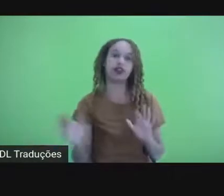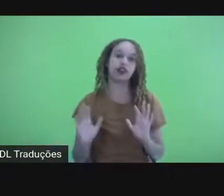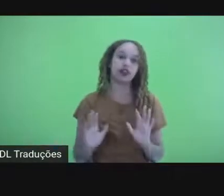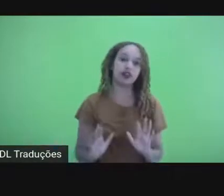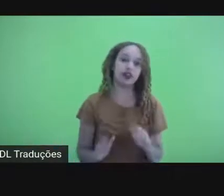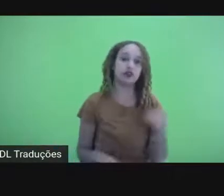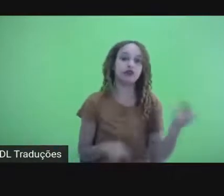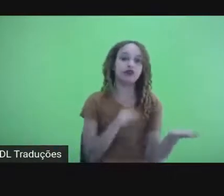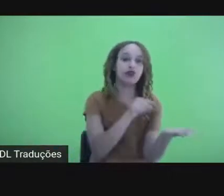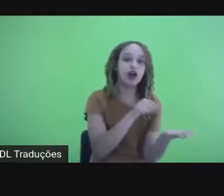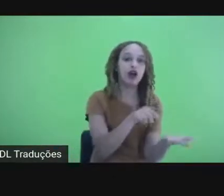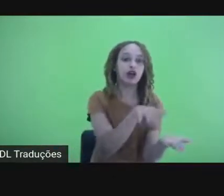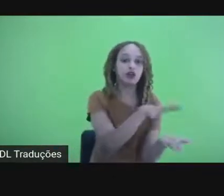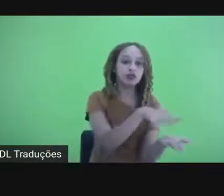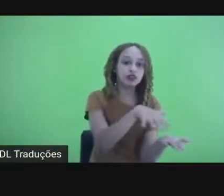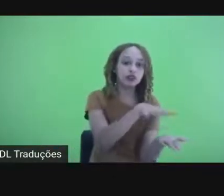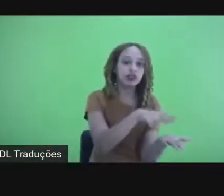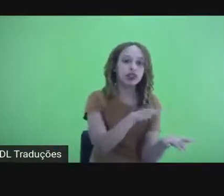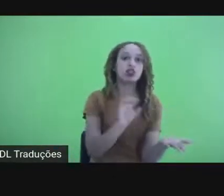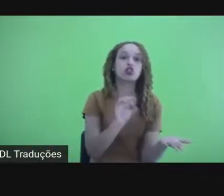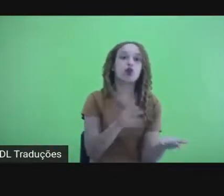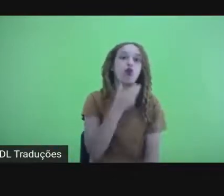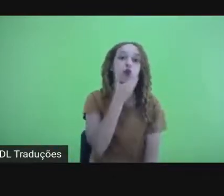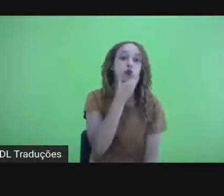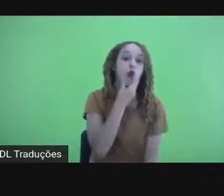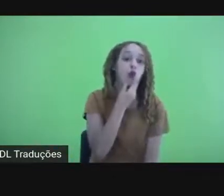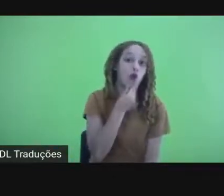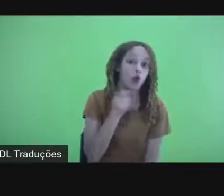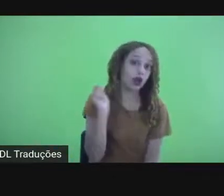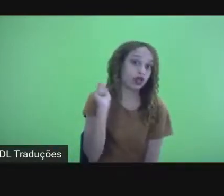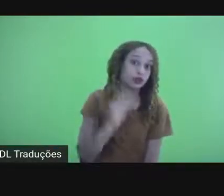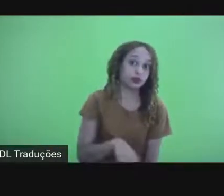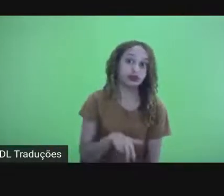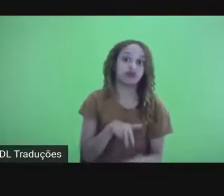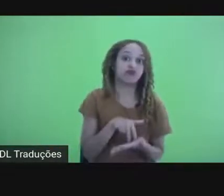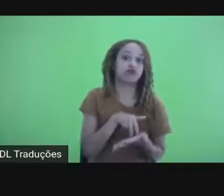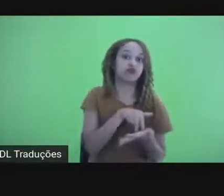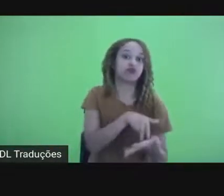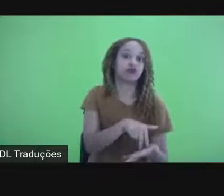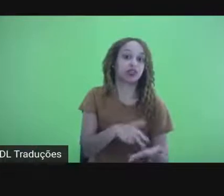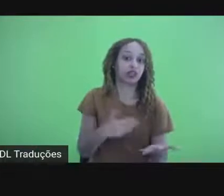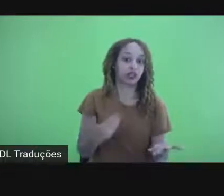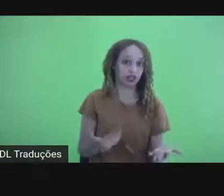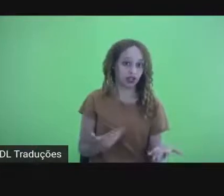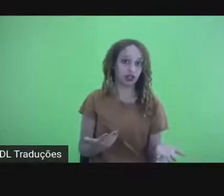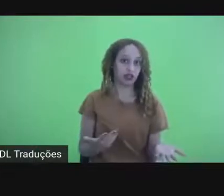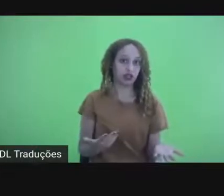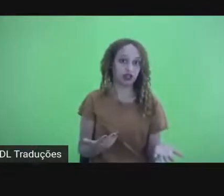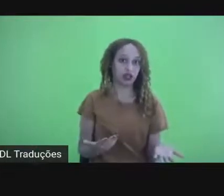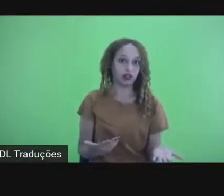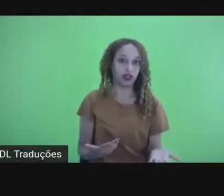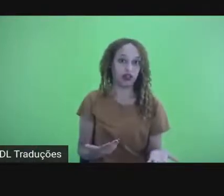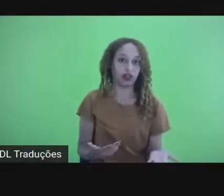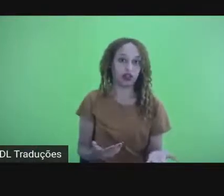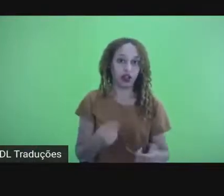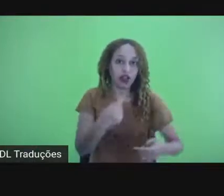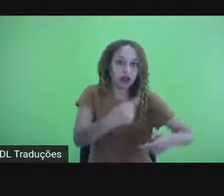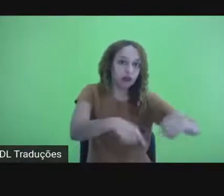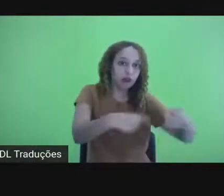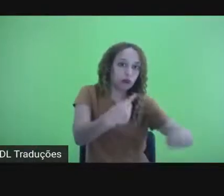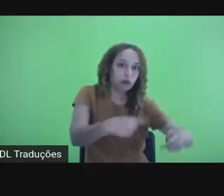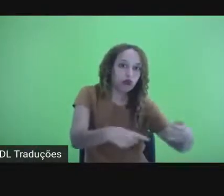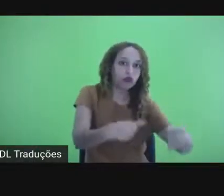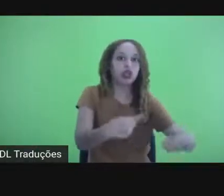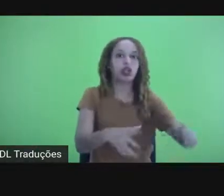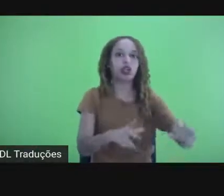onde só os homens poderiam permanecer. Era um espaço onde se discutia política, onde se